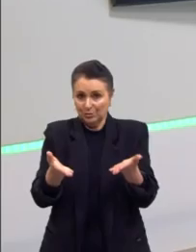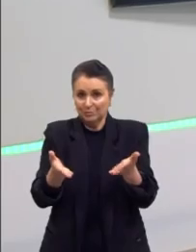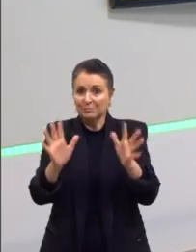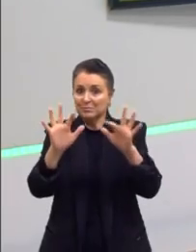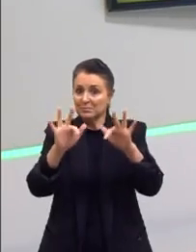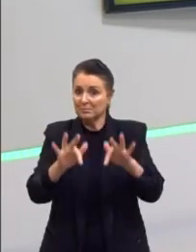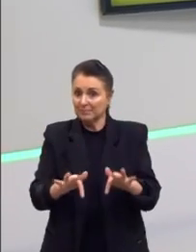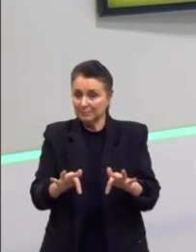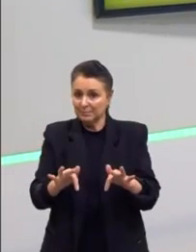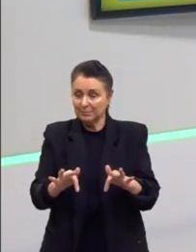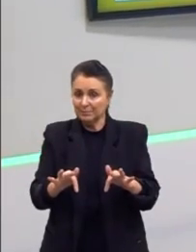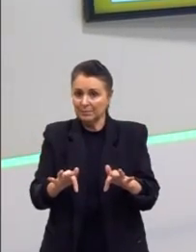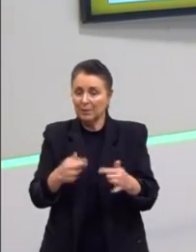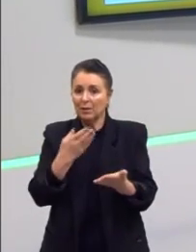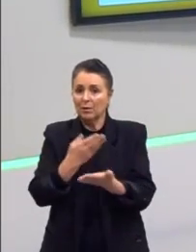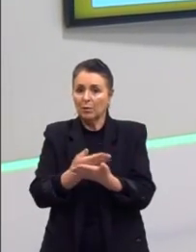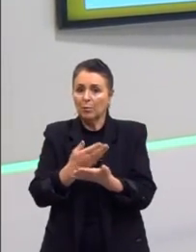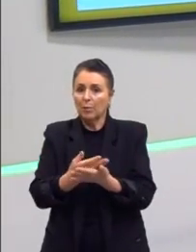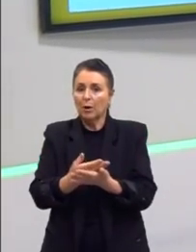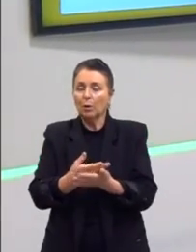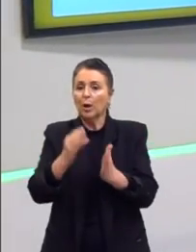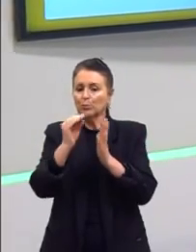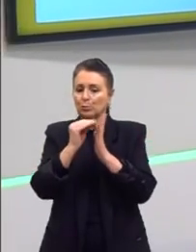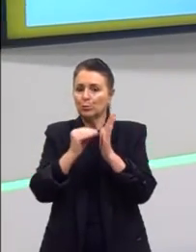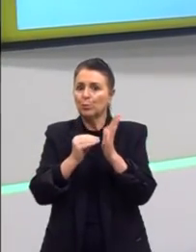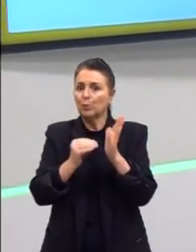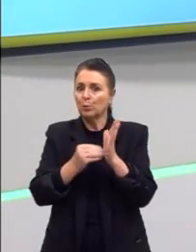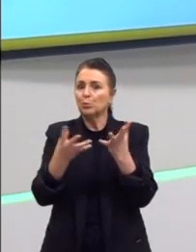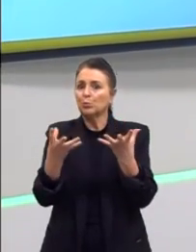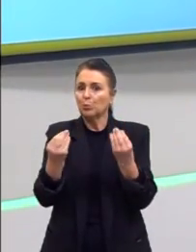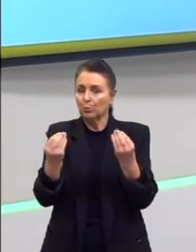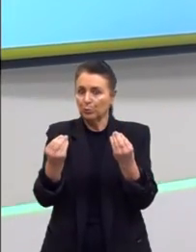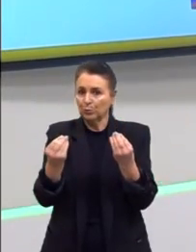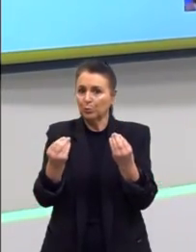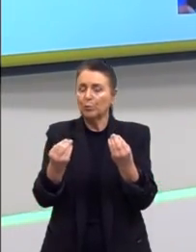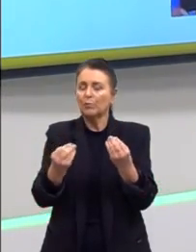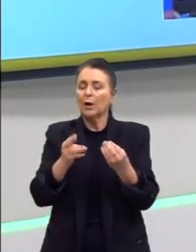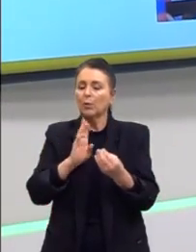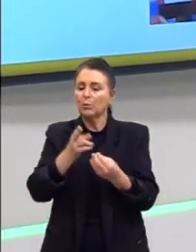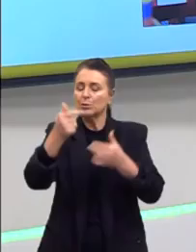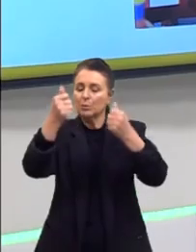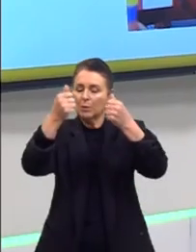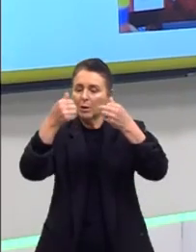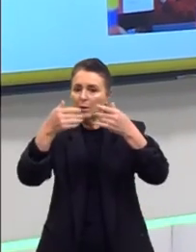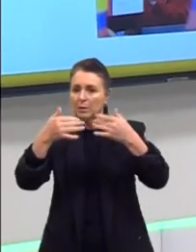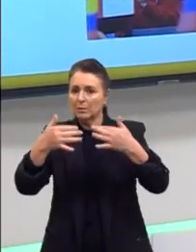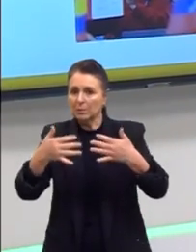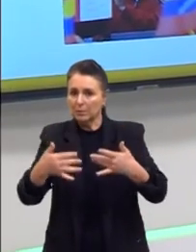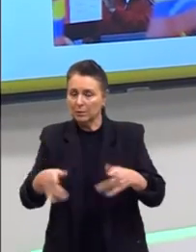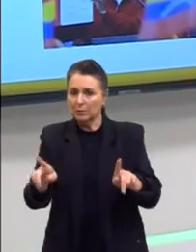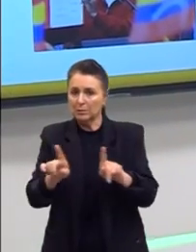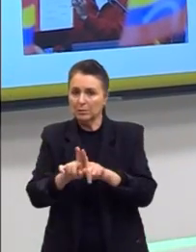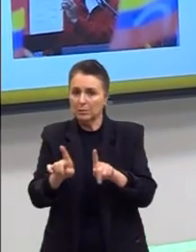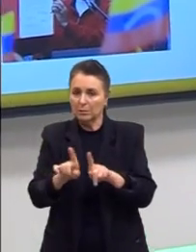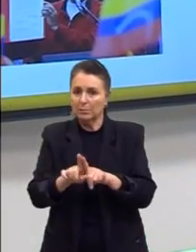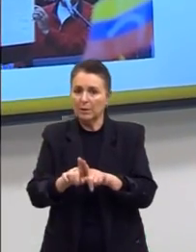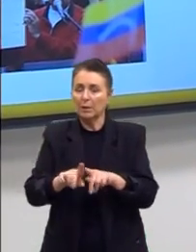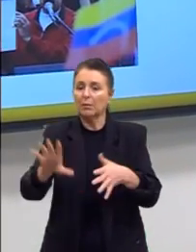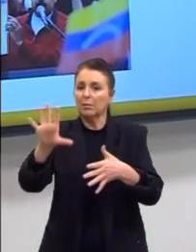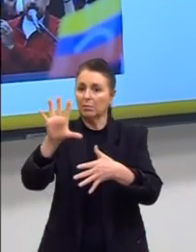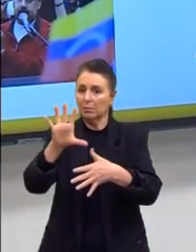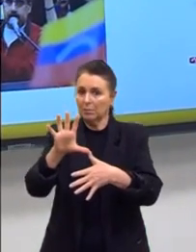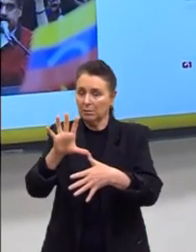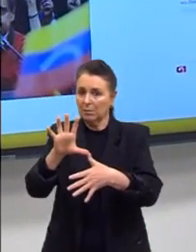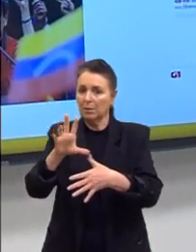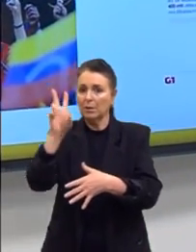Encerrando por aqui que é uma aula de uns Então a gente vai ter outros momentos aí sobre as outras questões da América